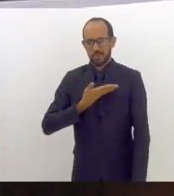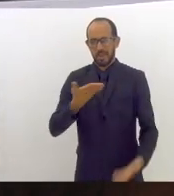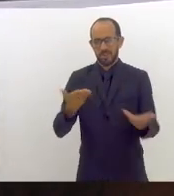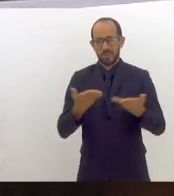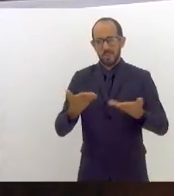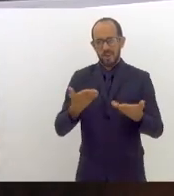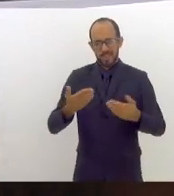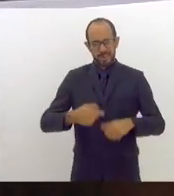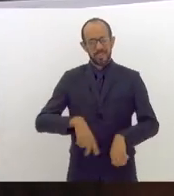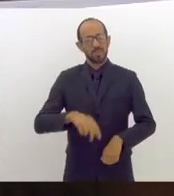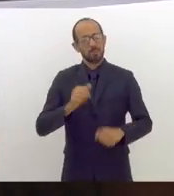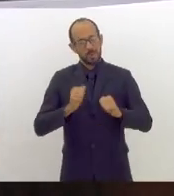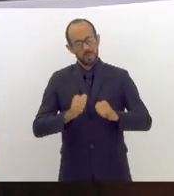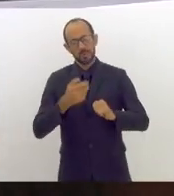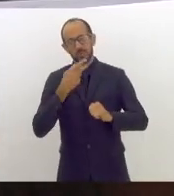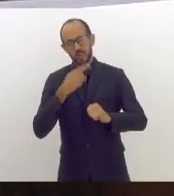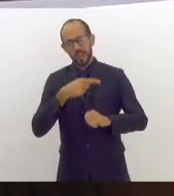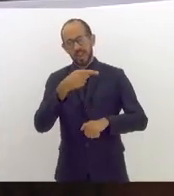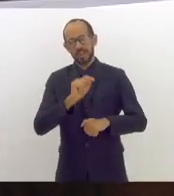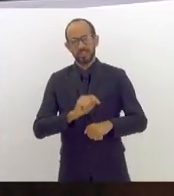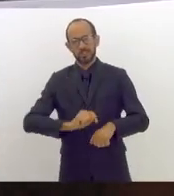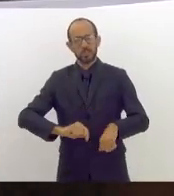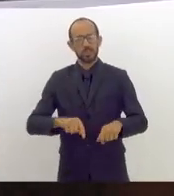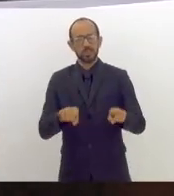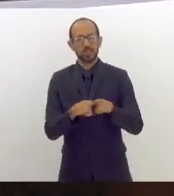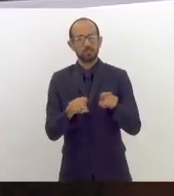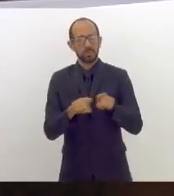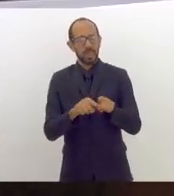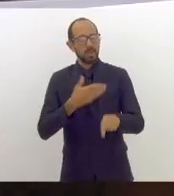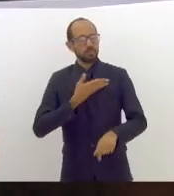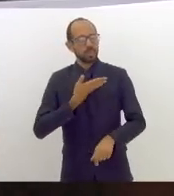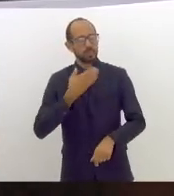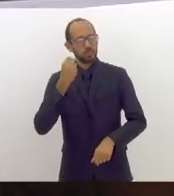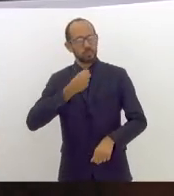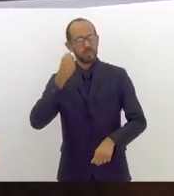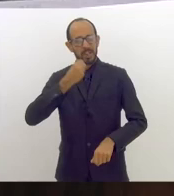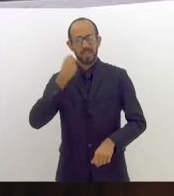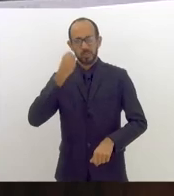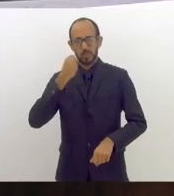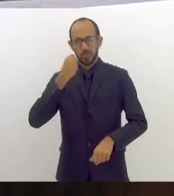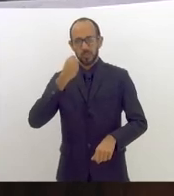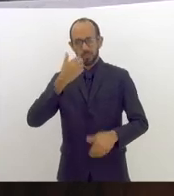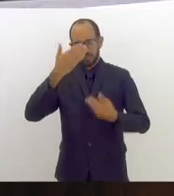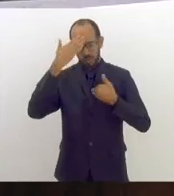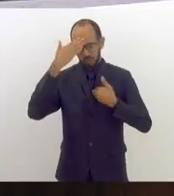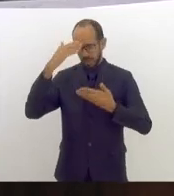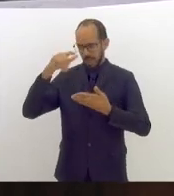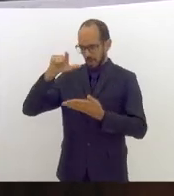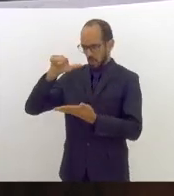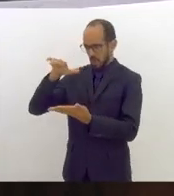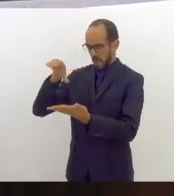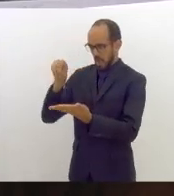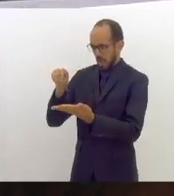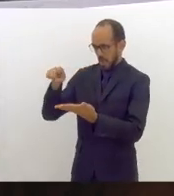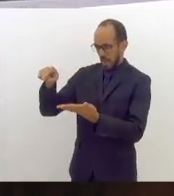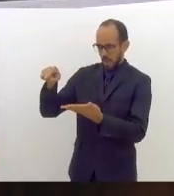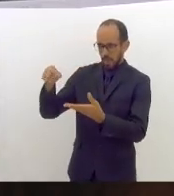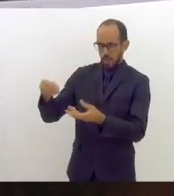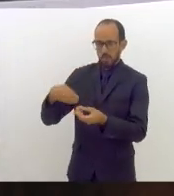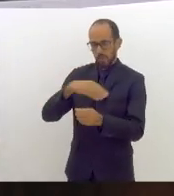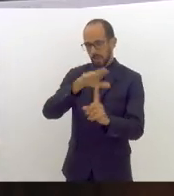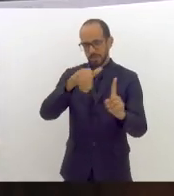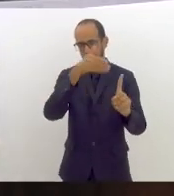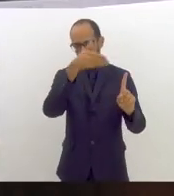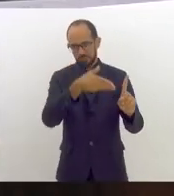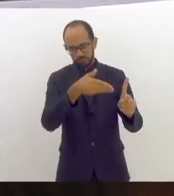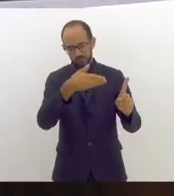tenho um general amigo e agora Senador da República gente muito obrigado obrigado Léo pela honraria de você me convidar aqui vou participar